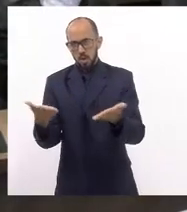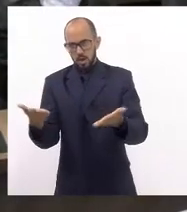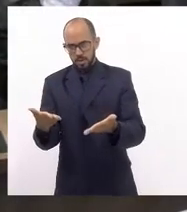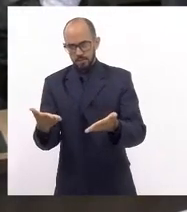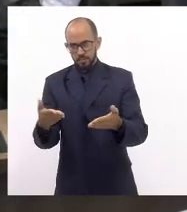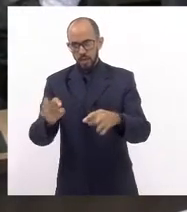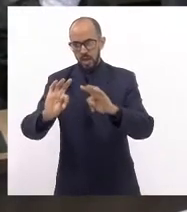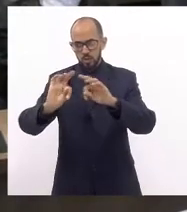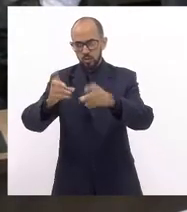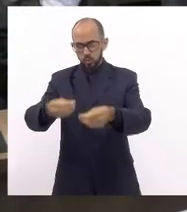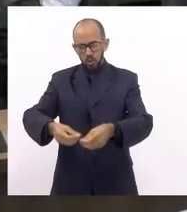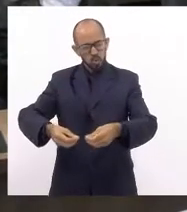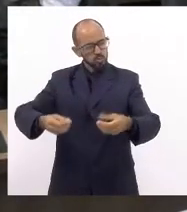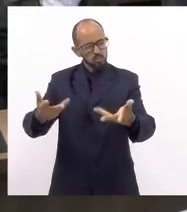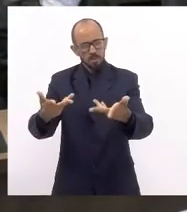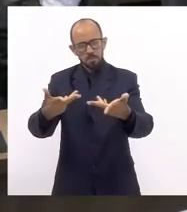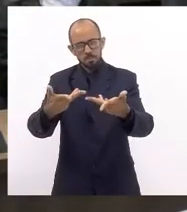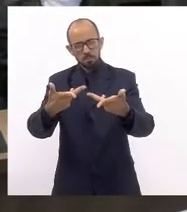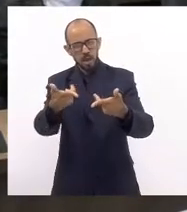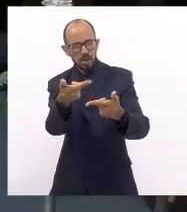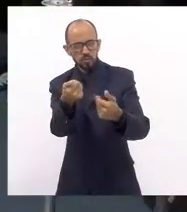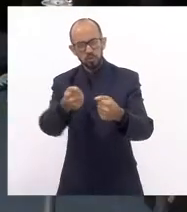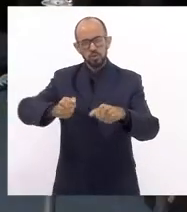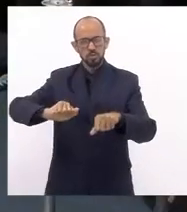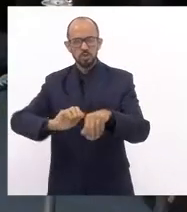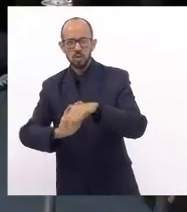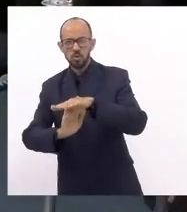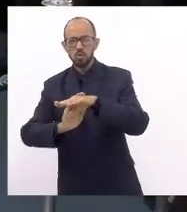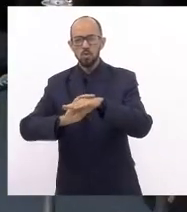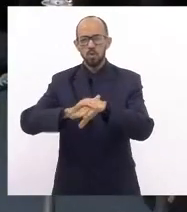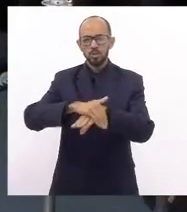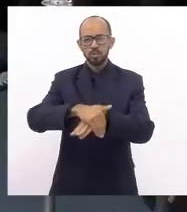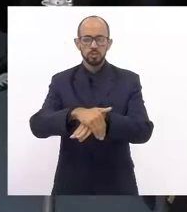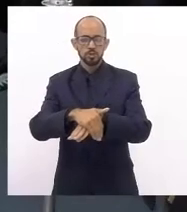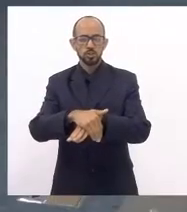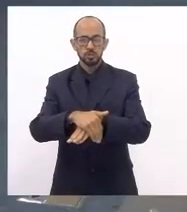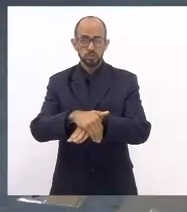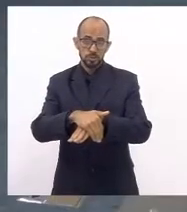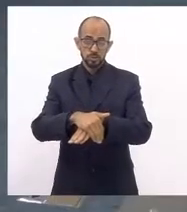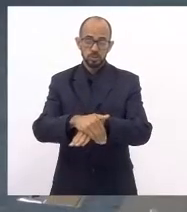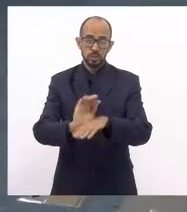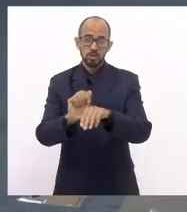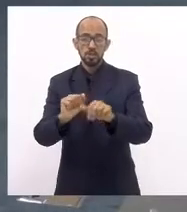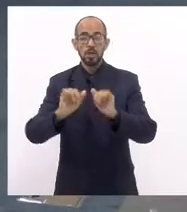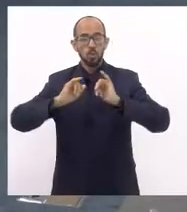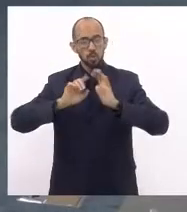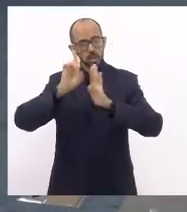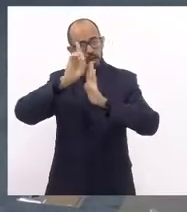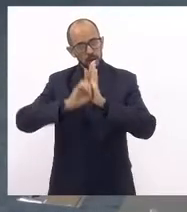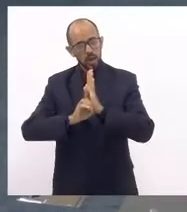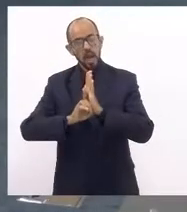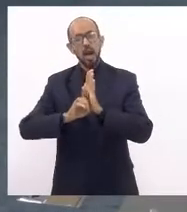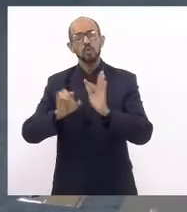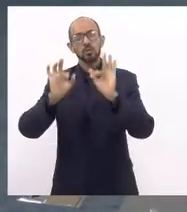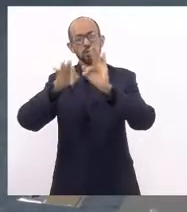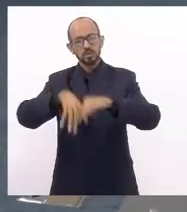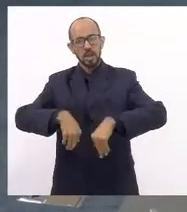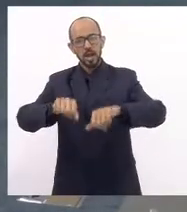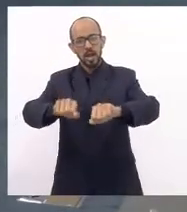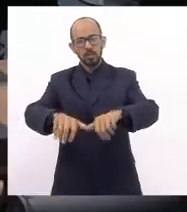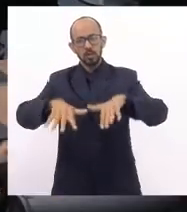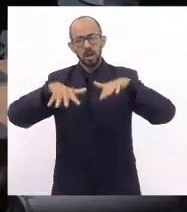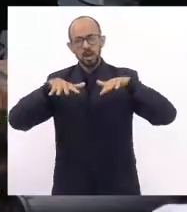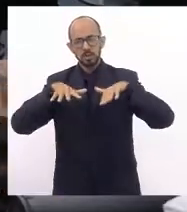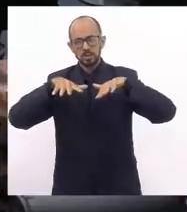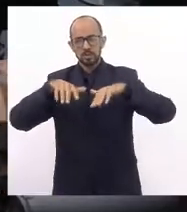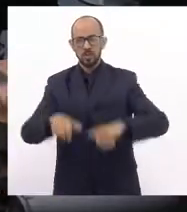A todos uma excelente, maravilhosa noite, e declaro a solenidade encerrada, pedindo a